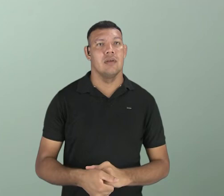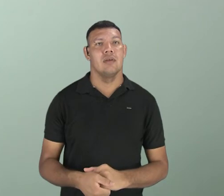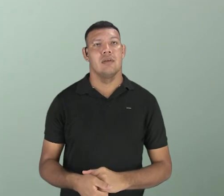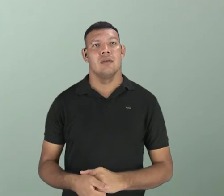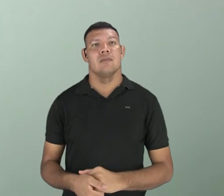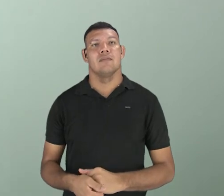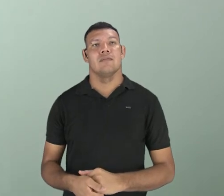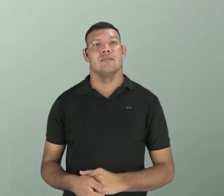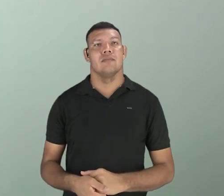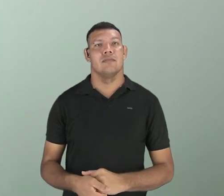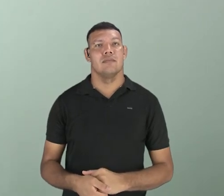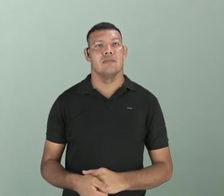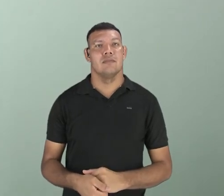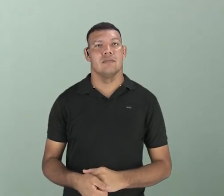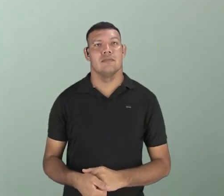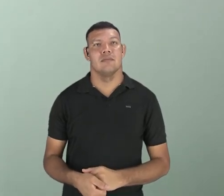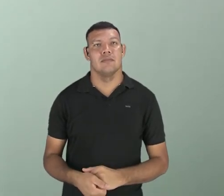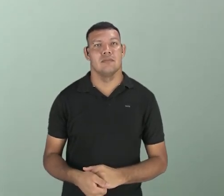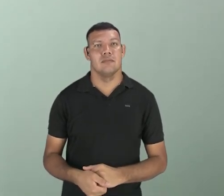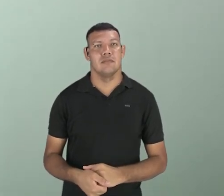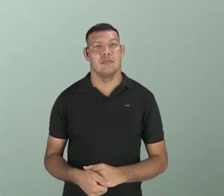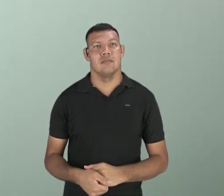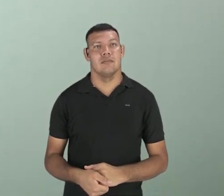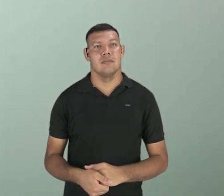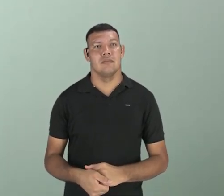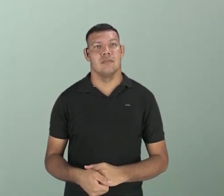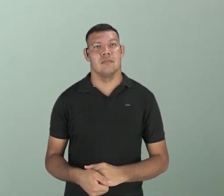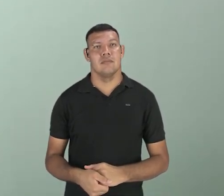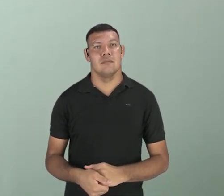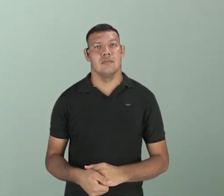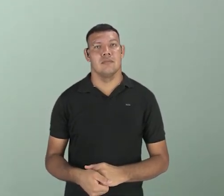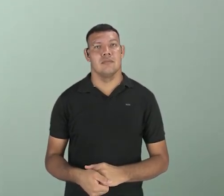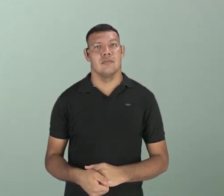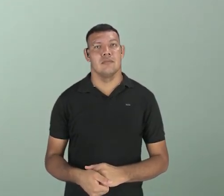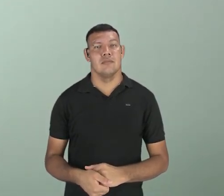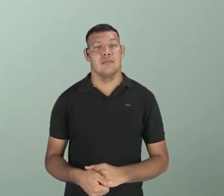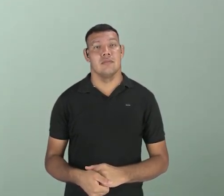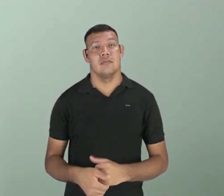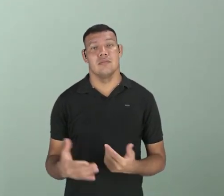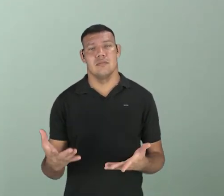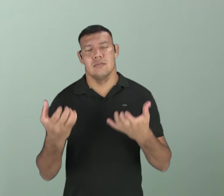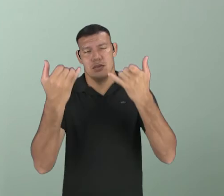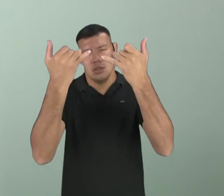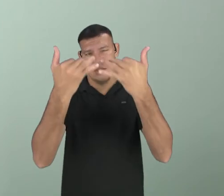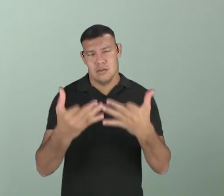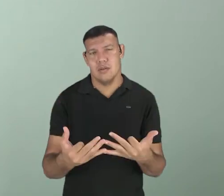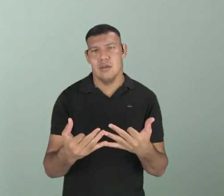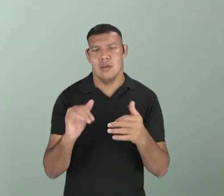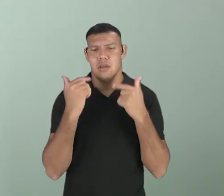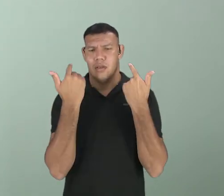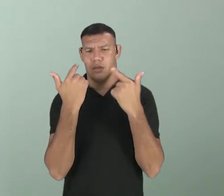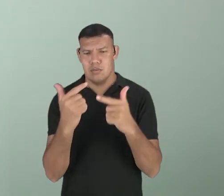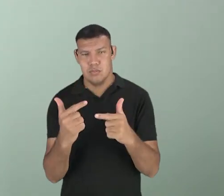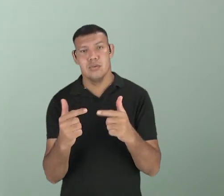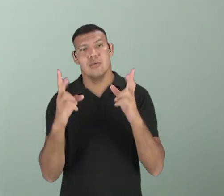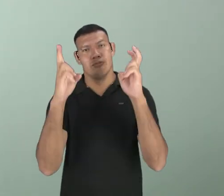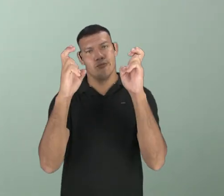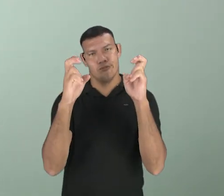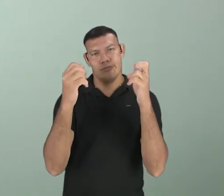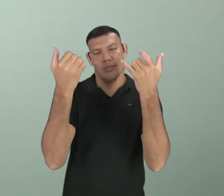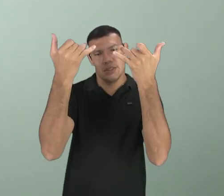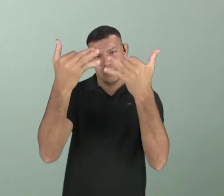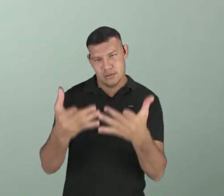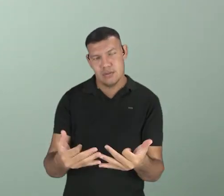né? Metalinguagem, por exemplo, é a língua falando dela mesma, é um assunto falando dele mesmo.